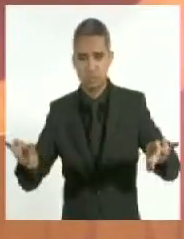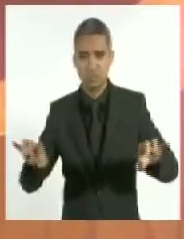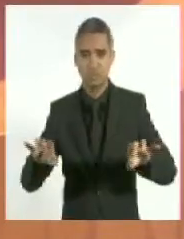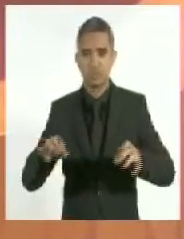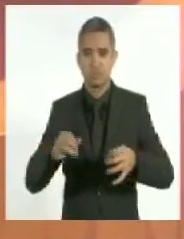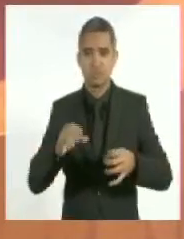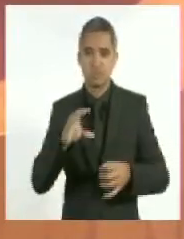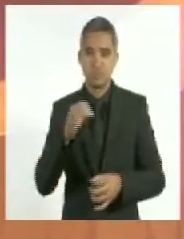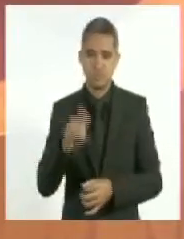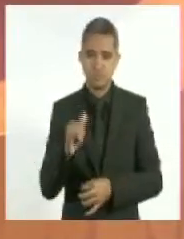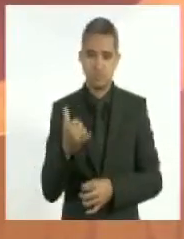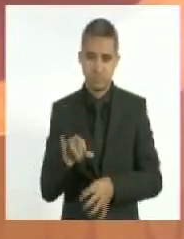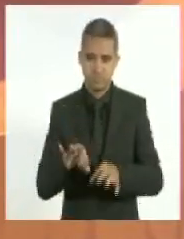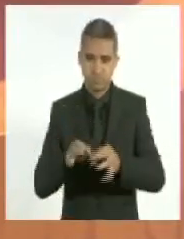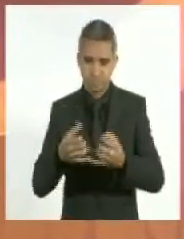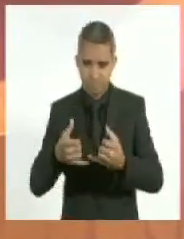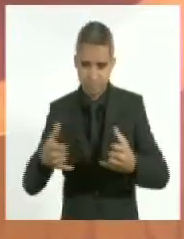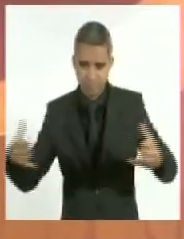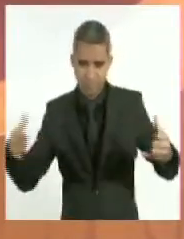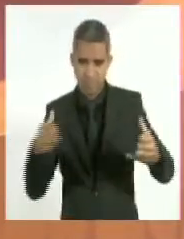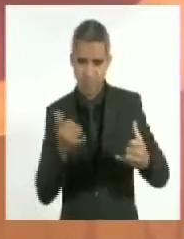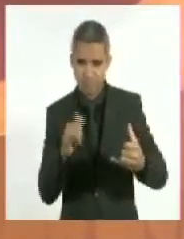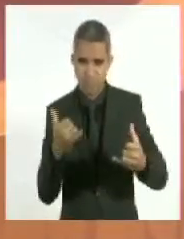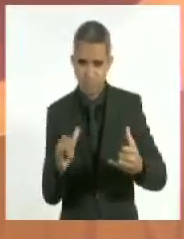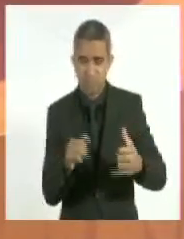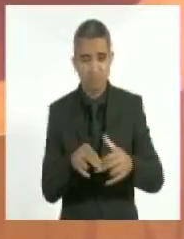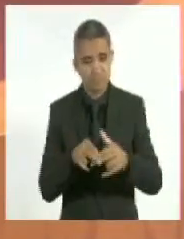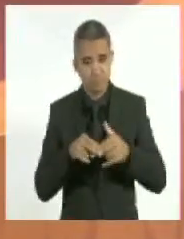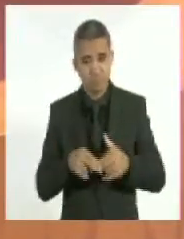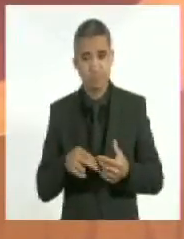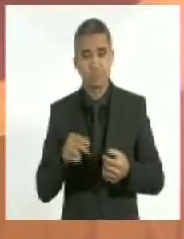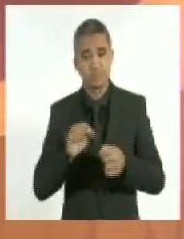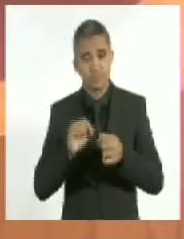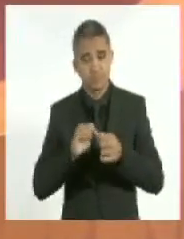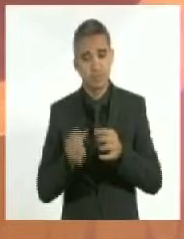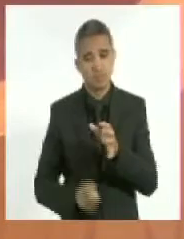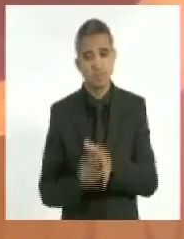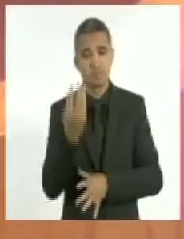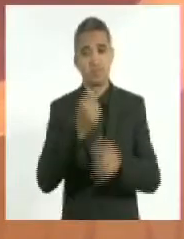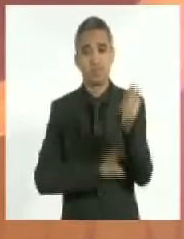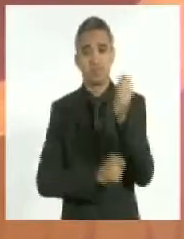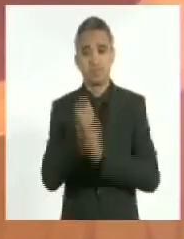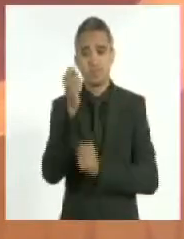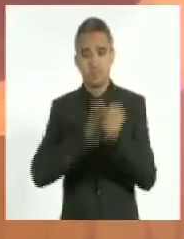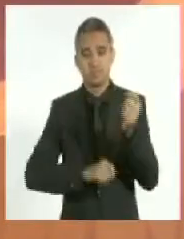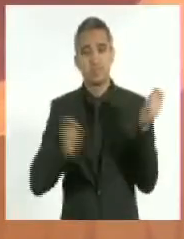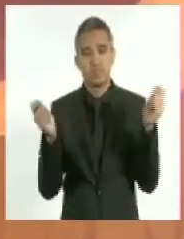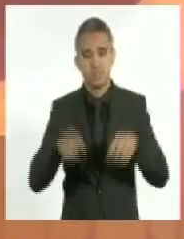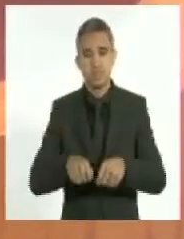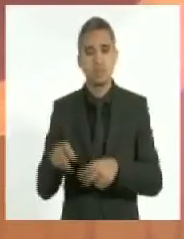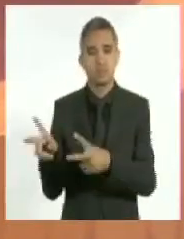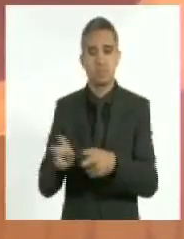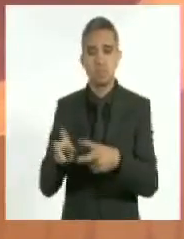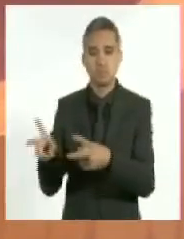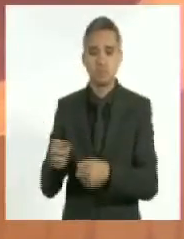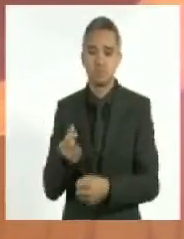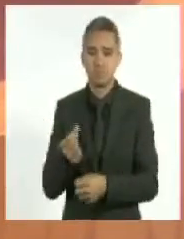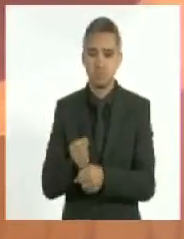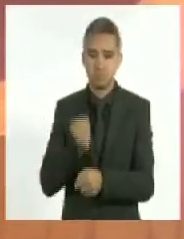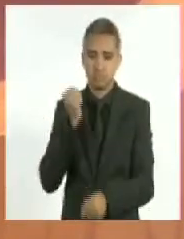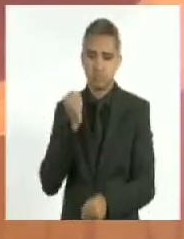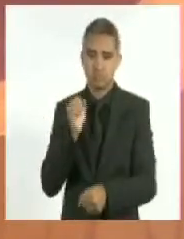mais empregos e gerariam mais receita para o nosso Estado. Então, deputado Rafael, o que é que a gente diz aqui? Que à medida em que